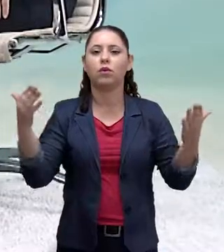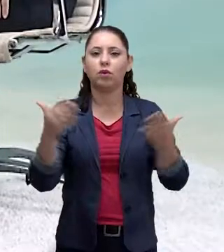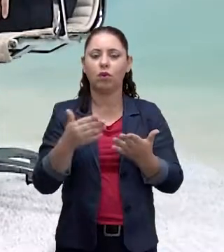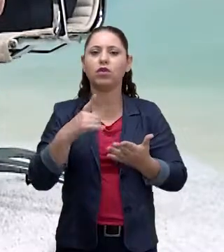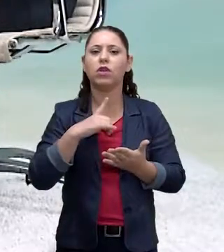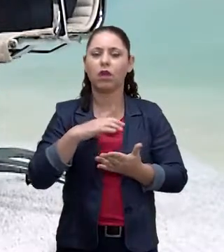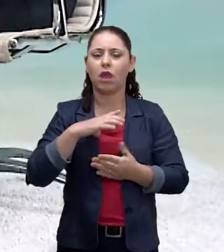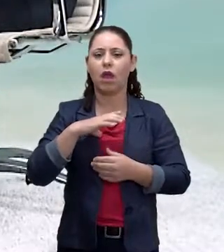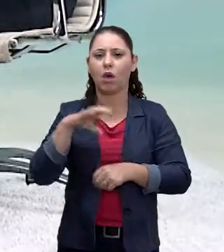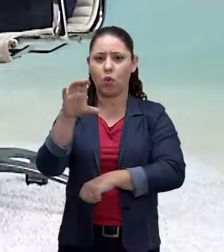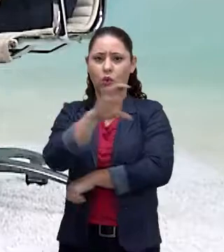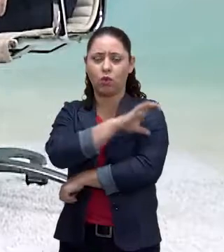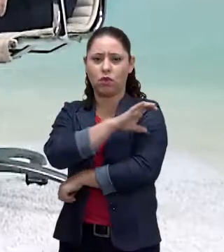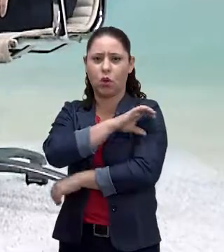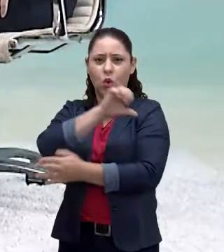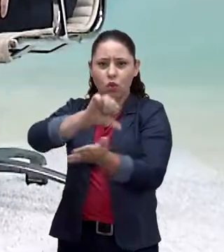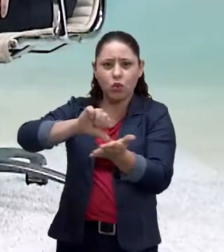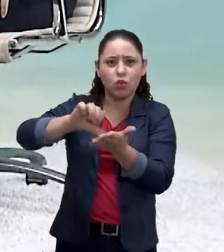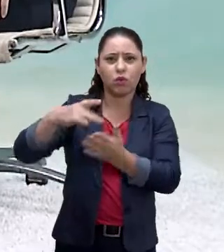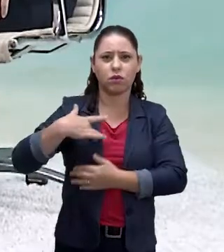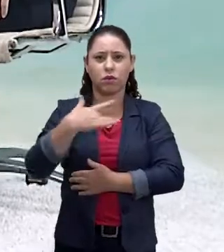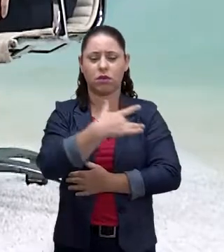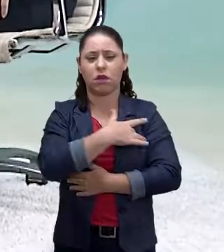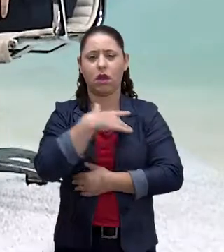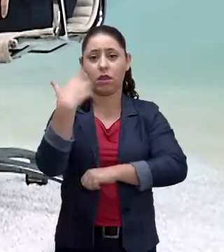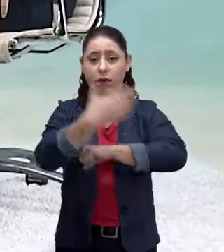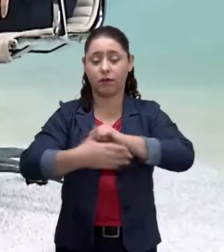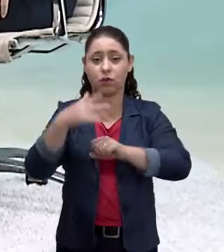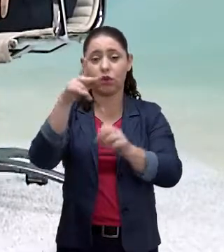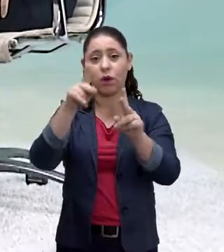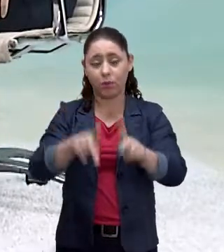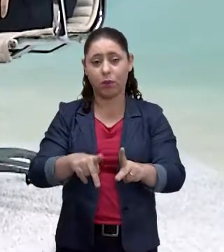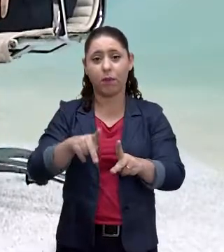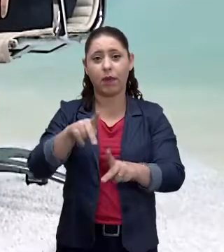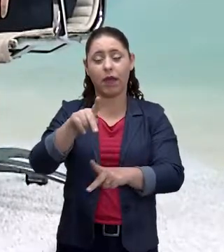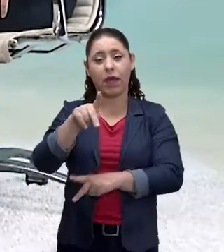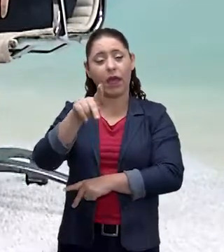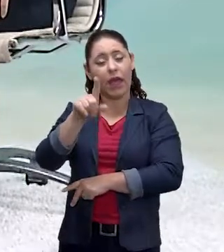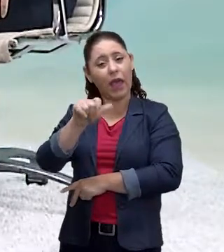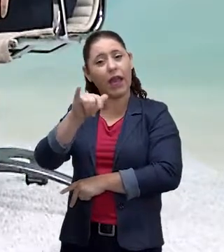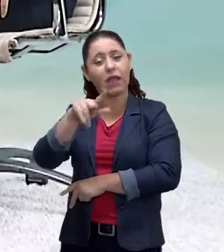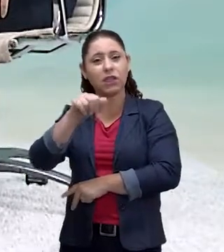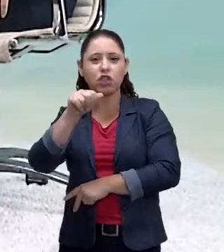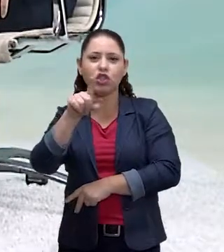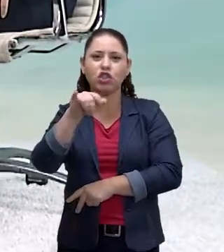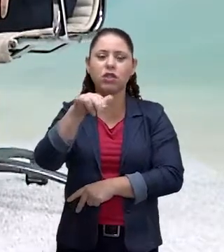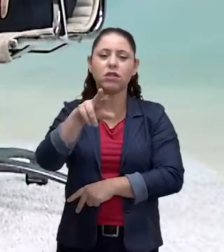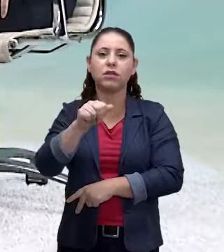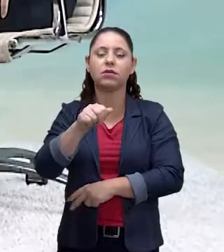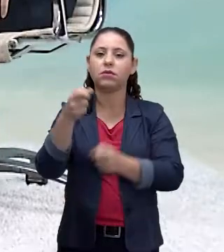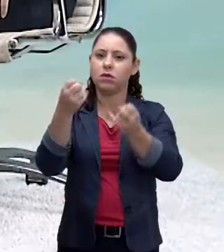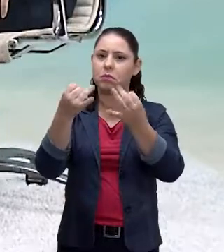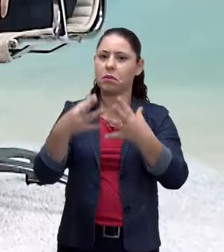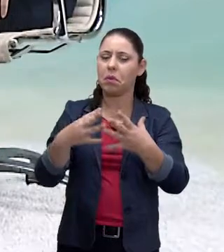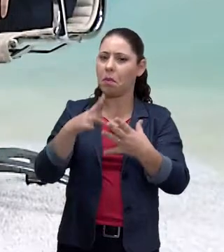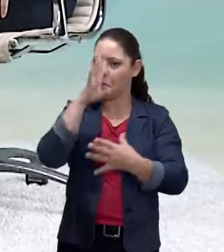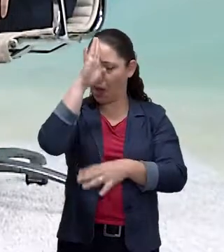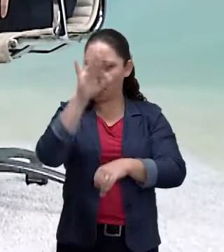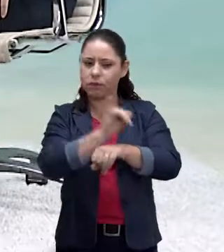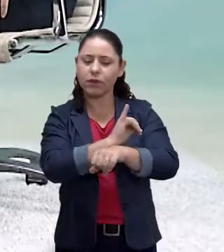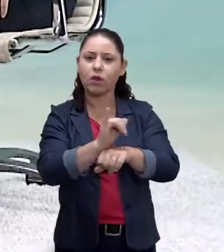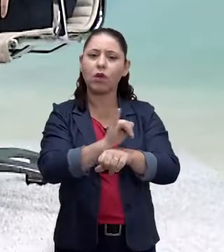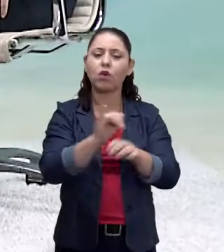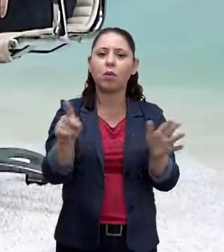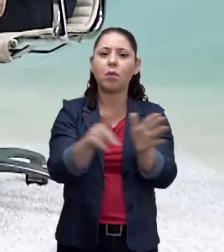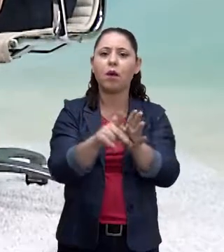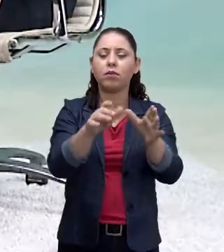edição de hoje recebe a coordenadora do Núcleo da Saúde, a defensora pública Ene Diniz, para conversar com a gente a respeito das principais ações